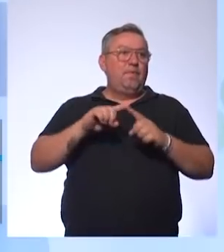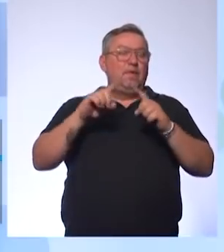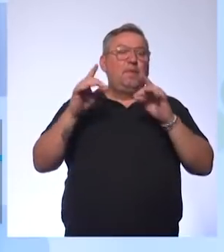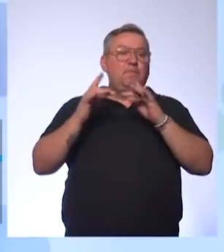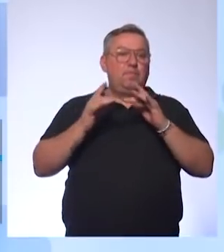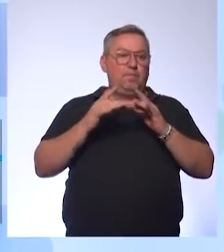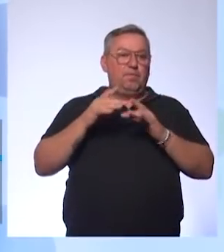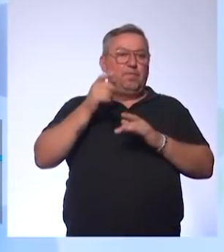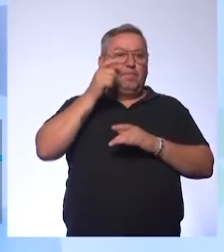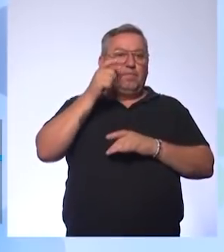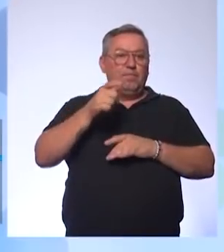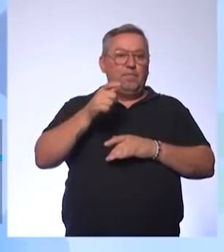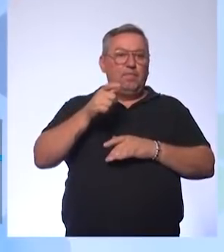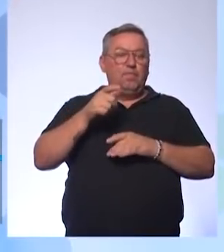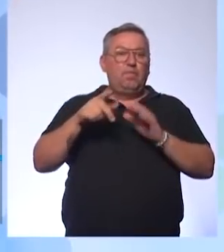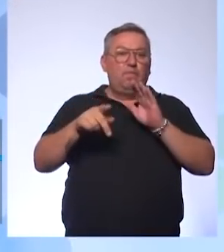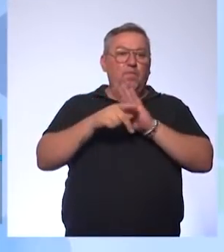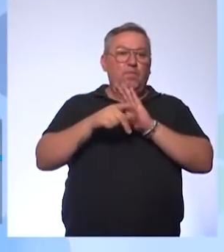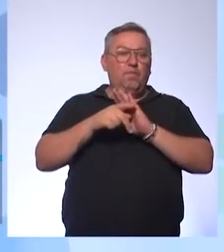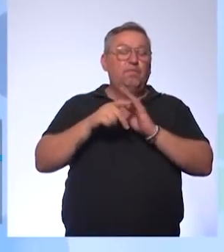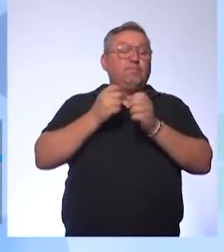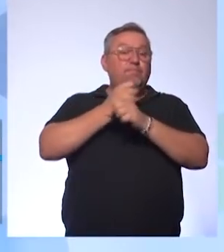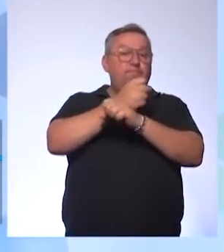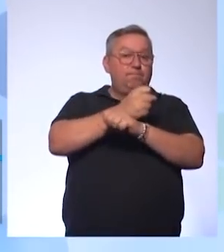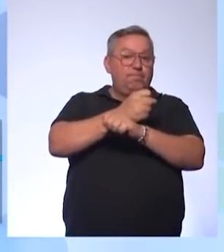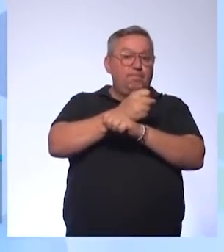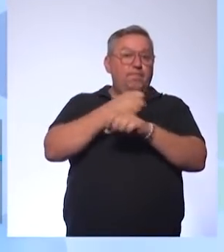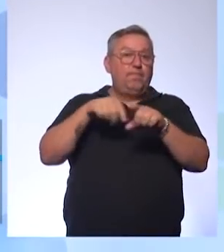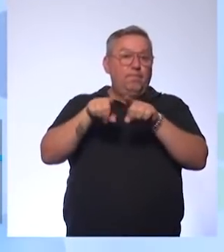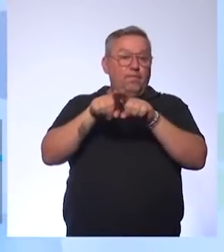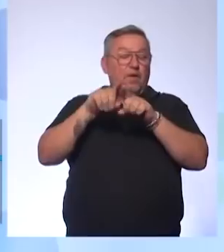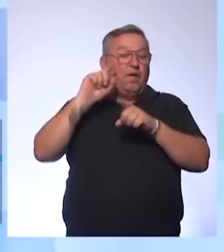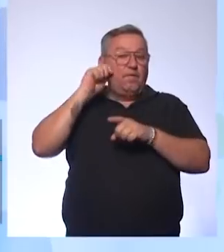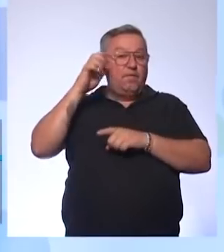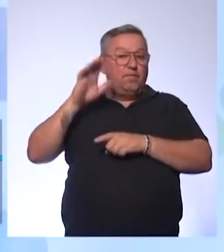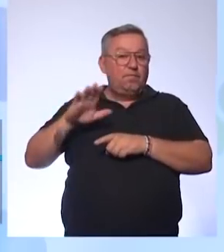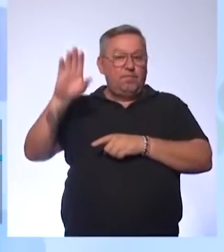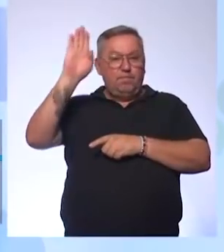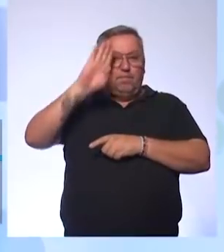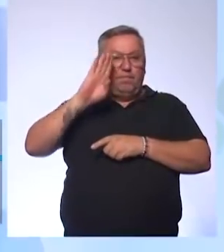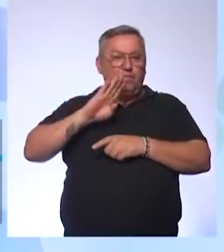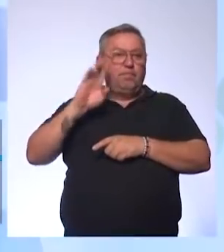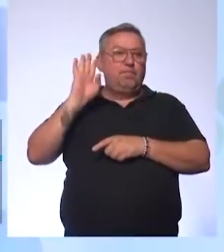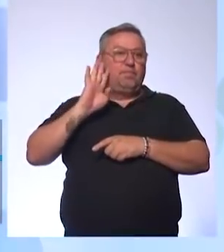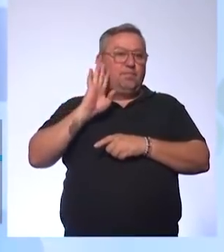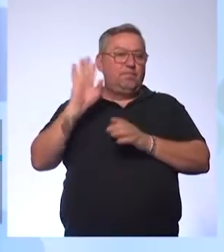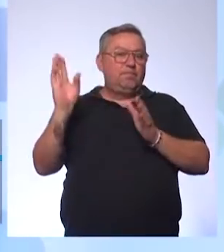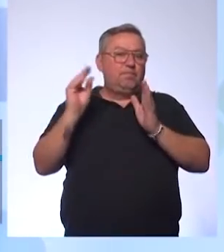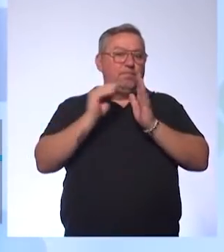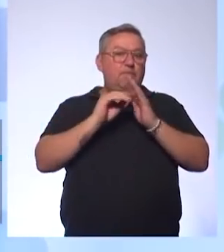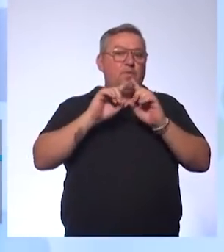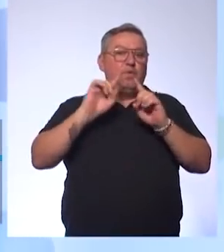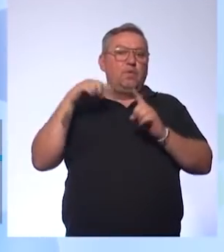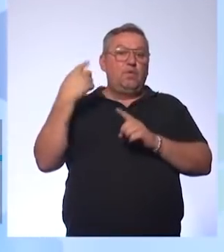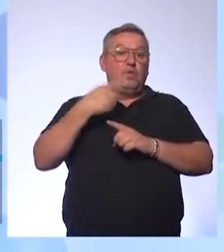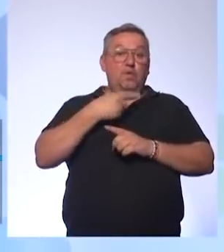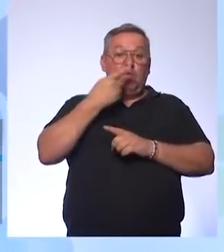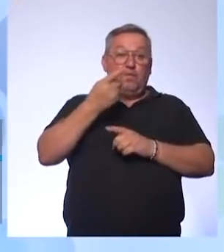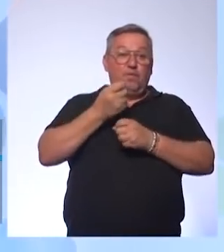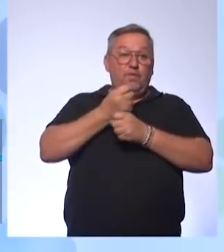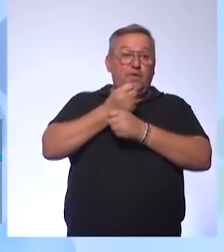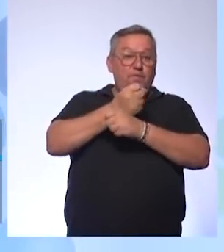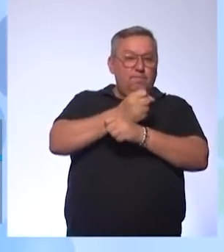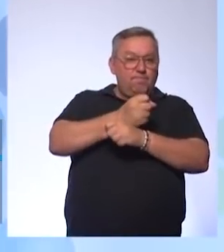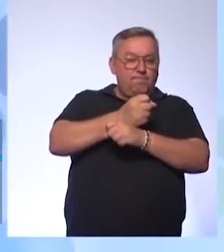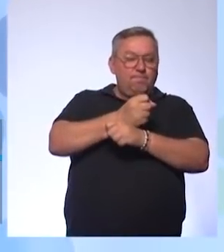muito interessante com a questão aí dos escravizados africanos aqui no Brasil. Muito legal o que ela colocou, porque quando nós falamos de